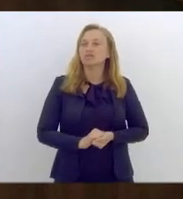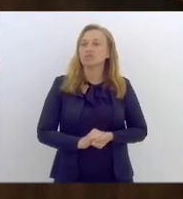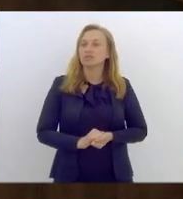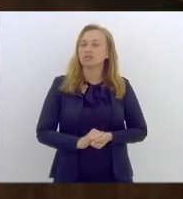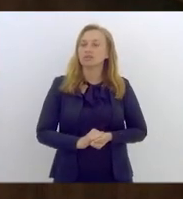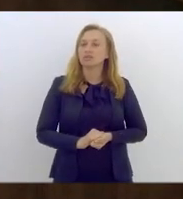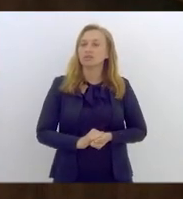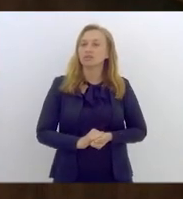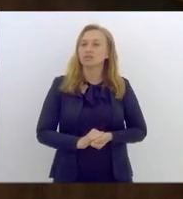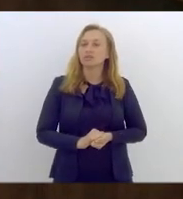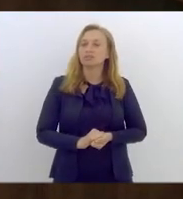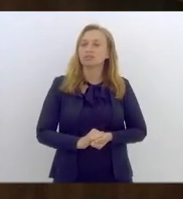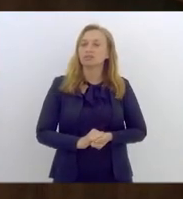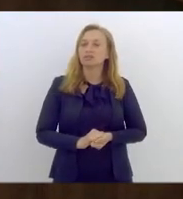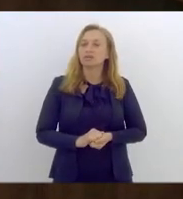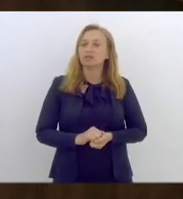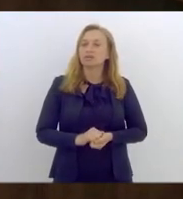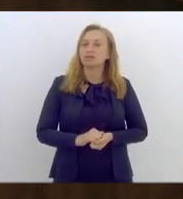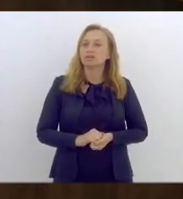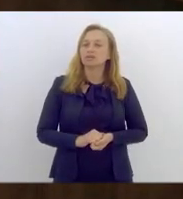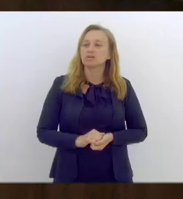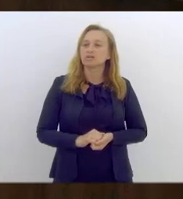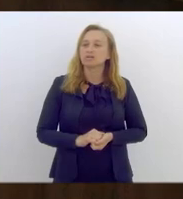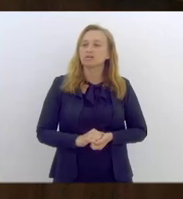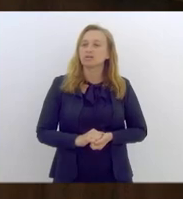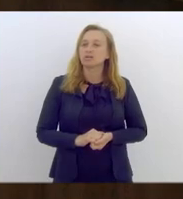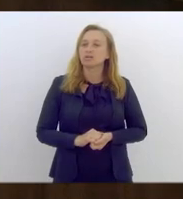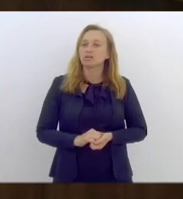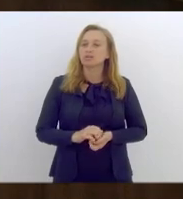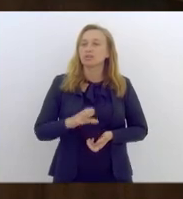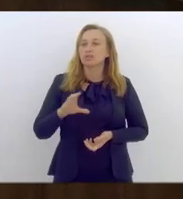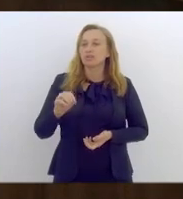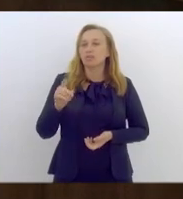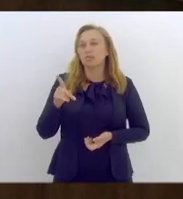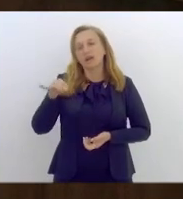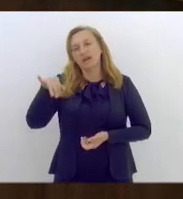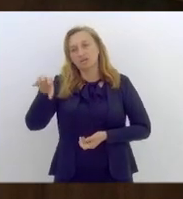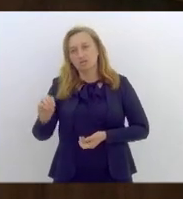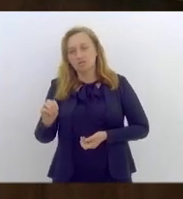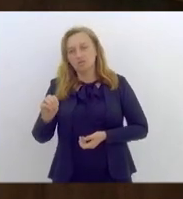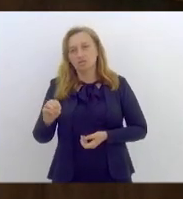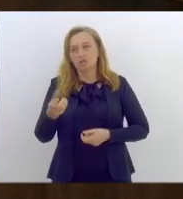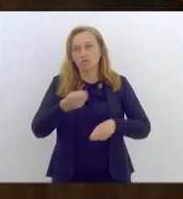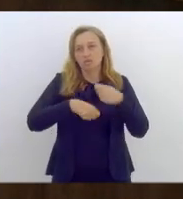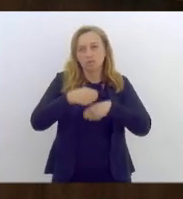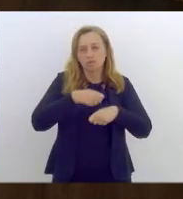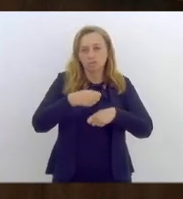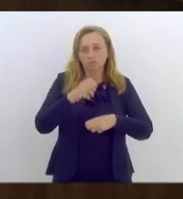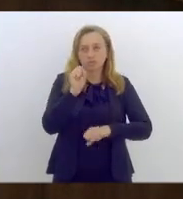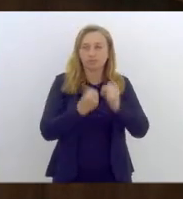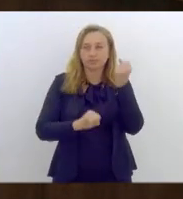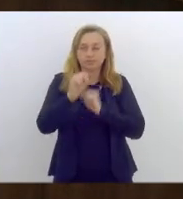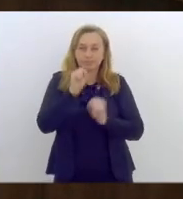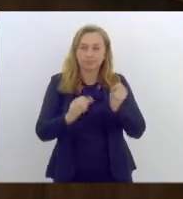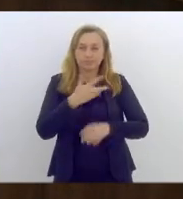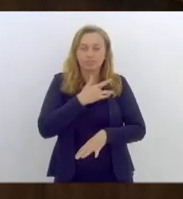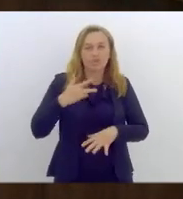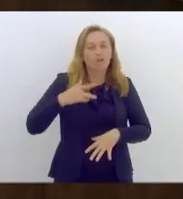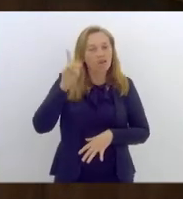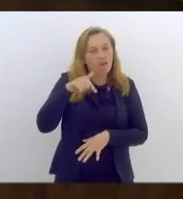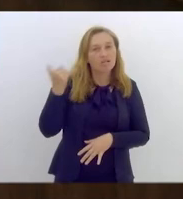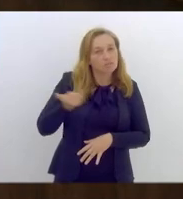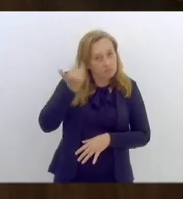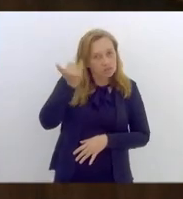lança a nota técnica sobre o complexo econômico industrial da Saúde eu queria André dizer que acho muito importante